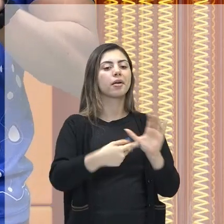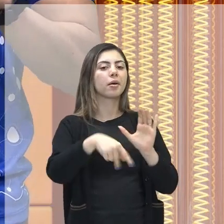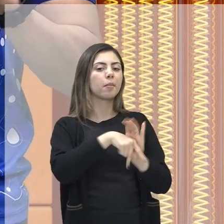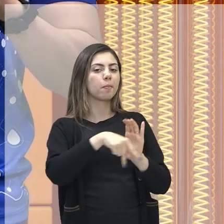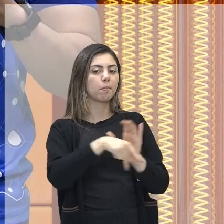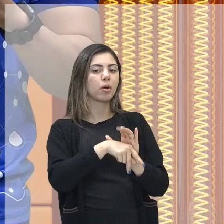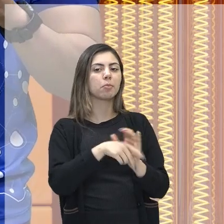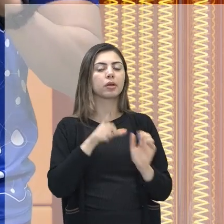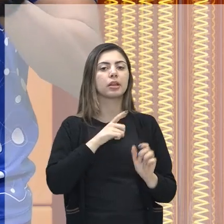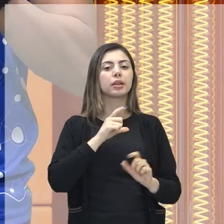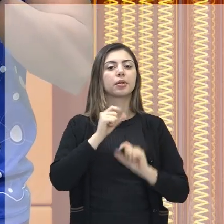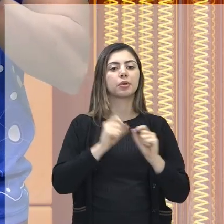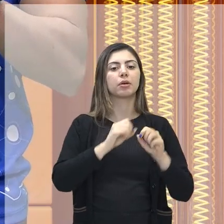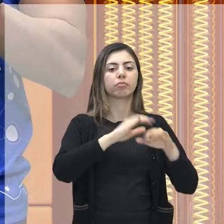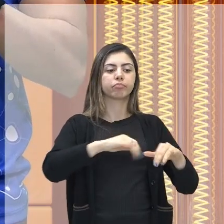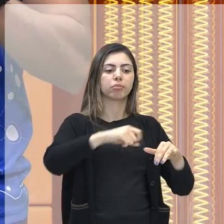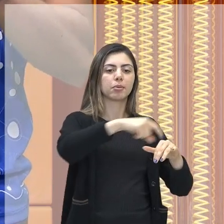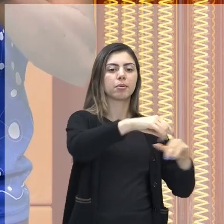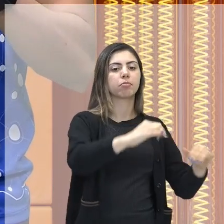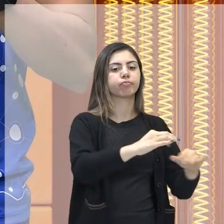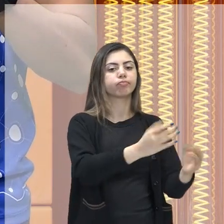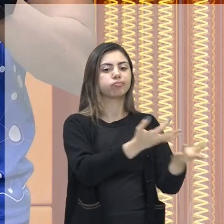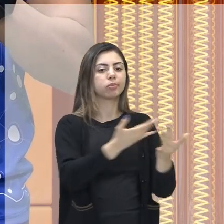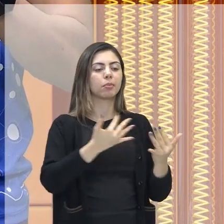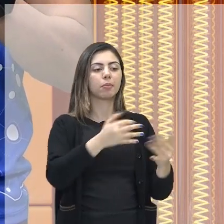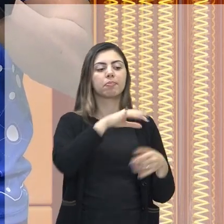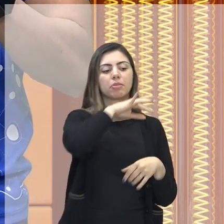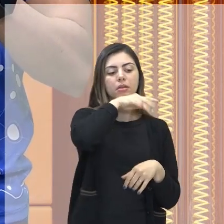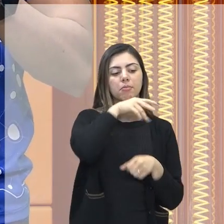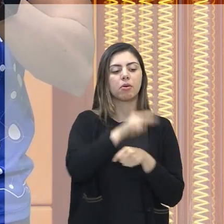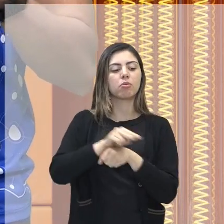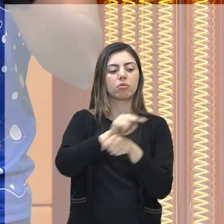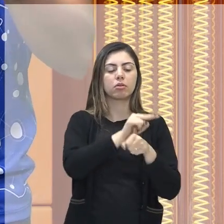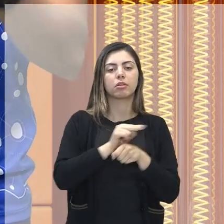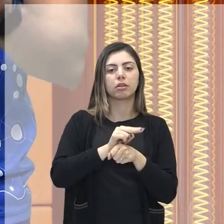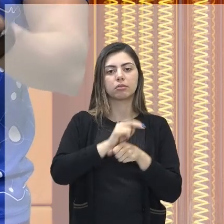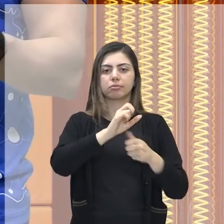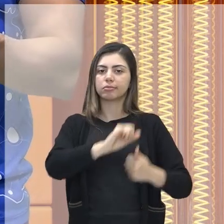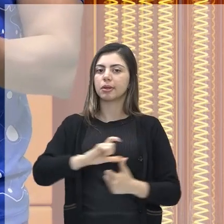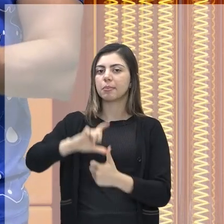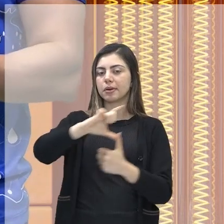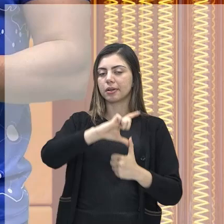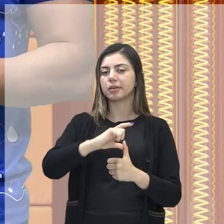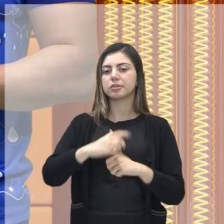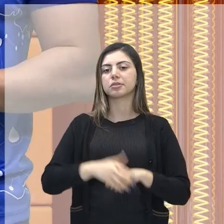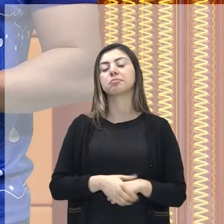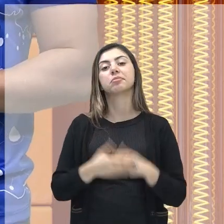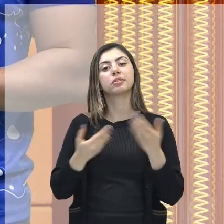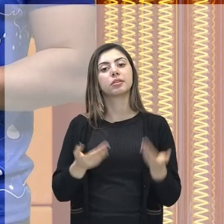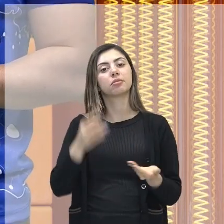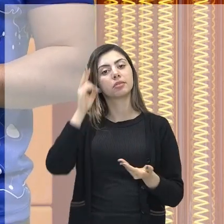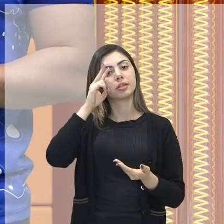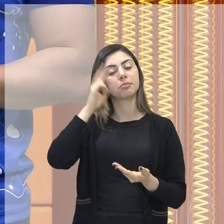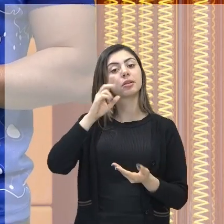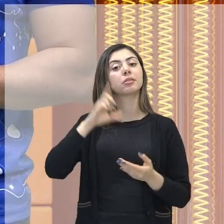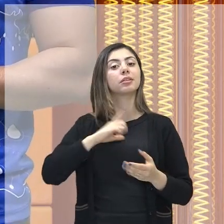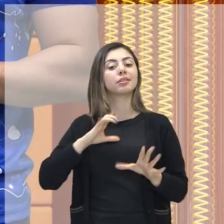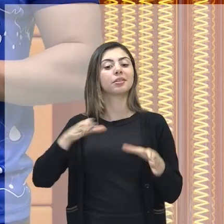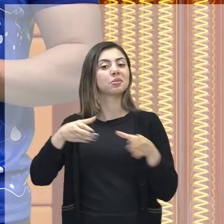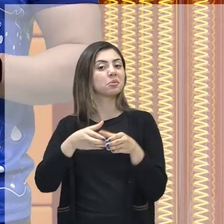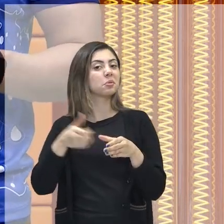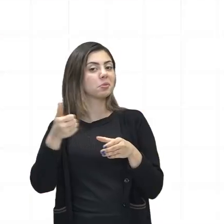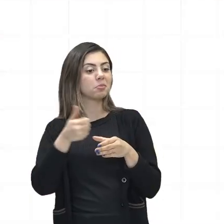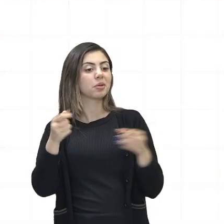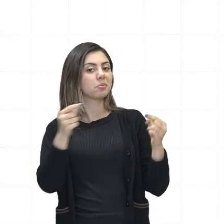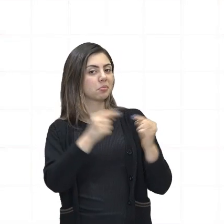atividade de agricultura e de pecuária aqui dentro da América Latina. Lembrando que essas atividades fazem parte do setor primário,